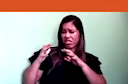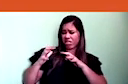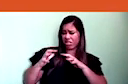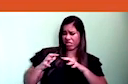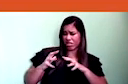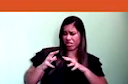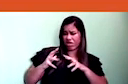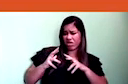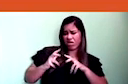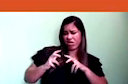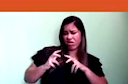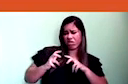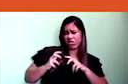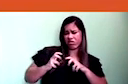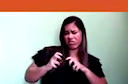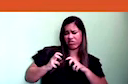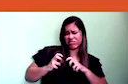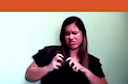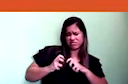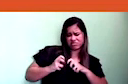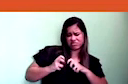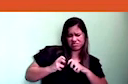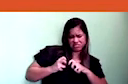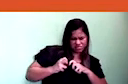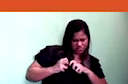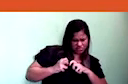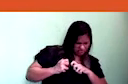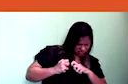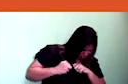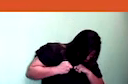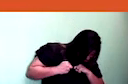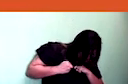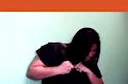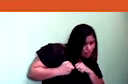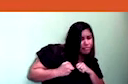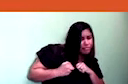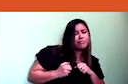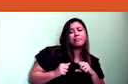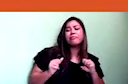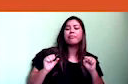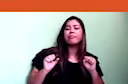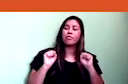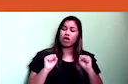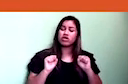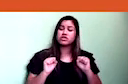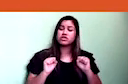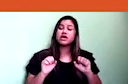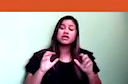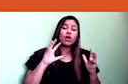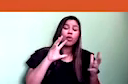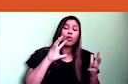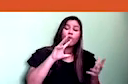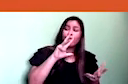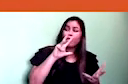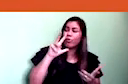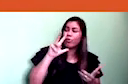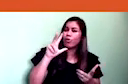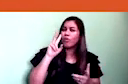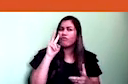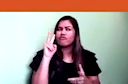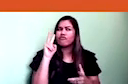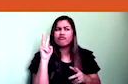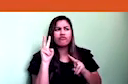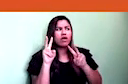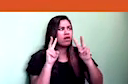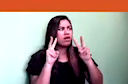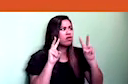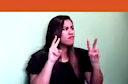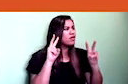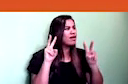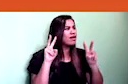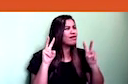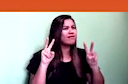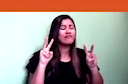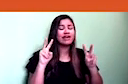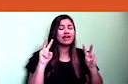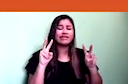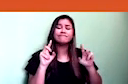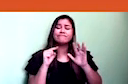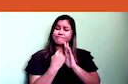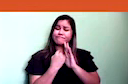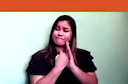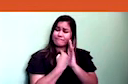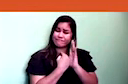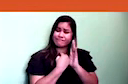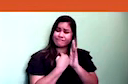você está vendo e sentindo o mundo ao seu redor. Afinal de contas, ninguém quer secar os ossos, né? Ninguém quer de